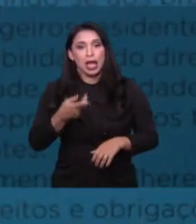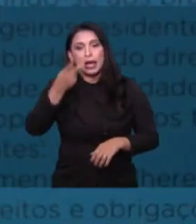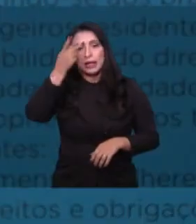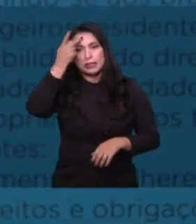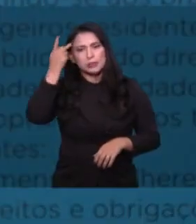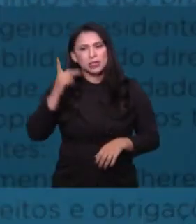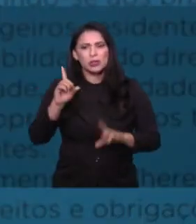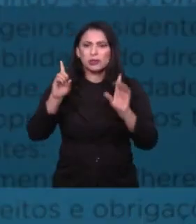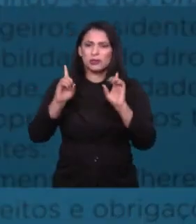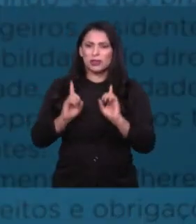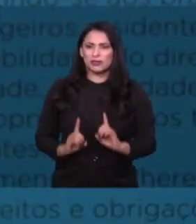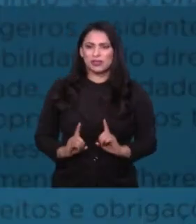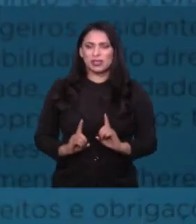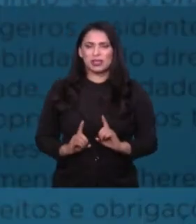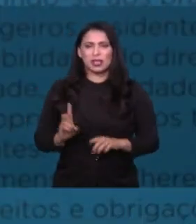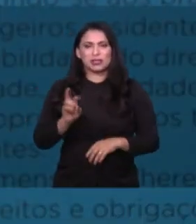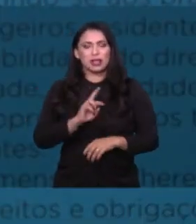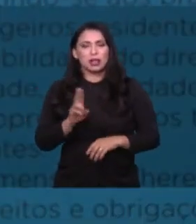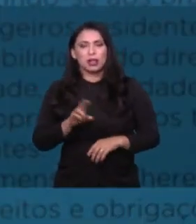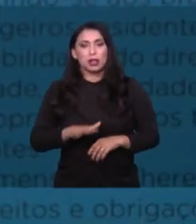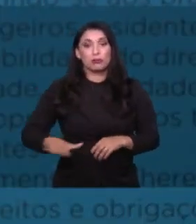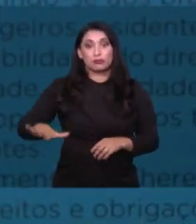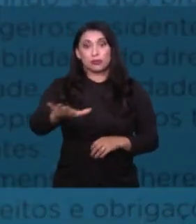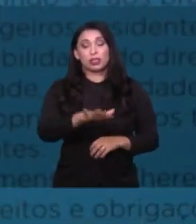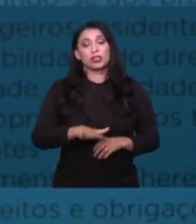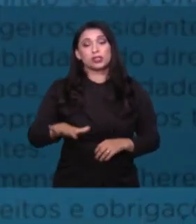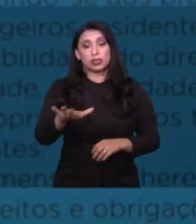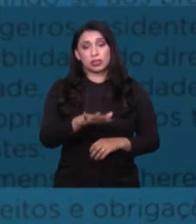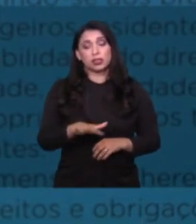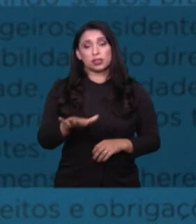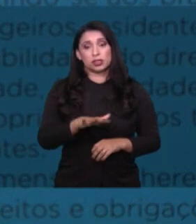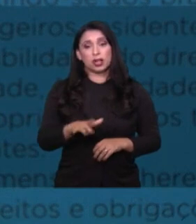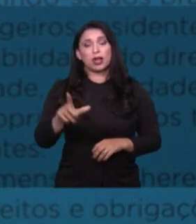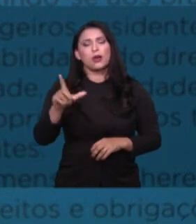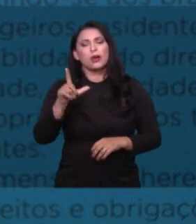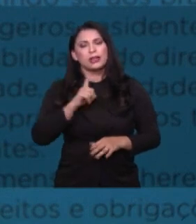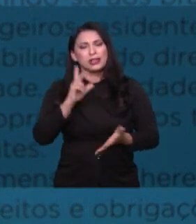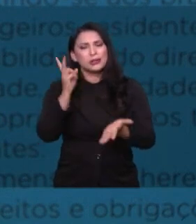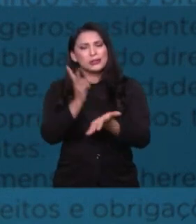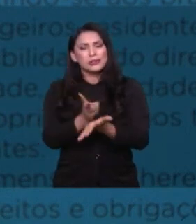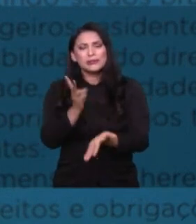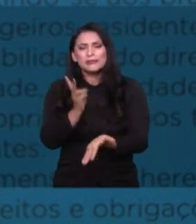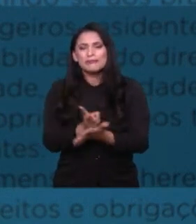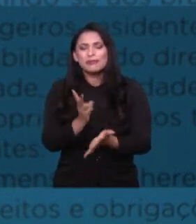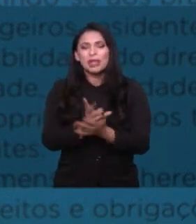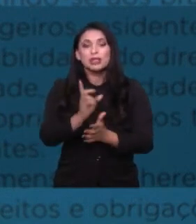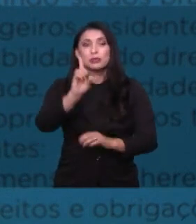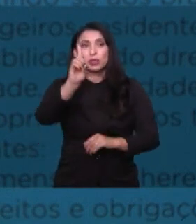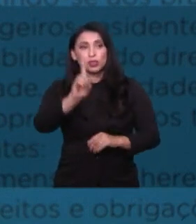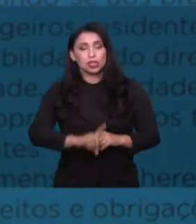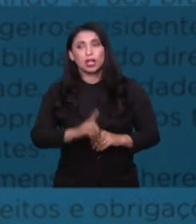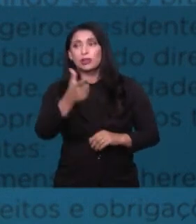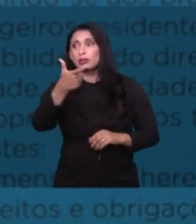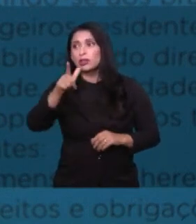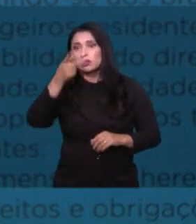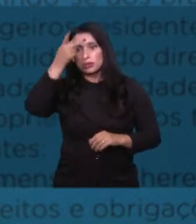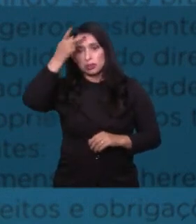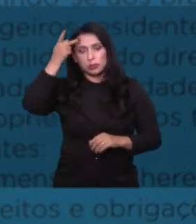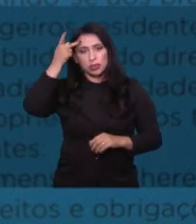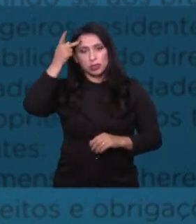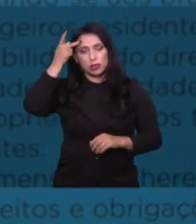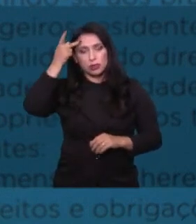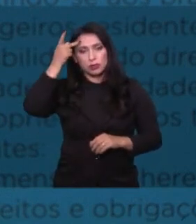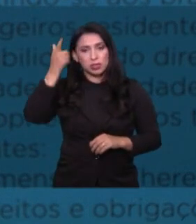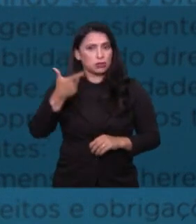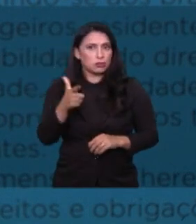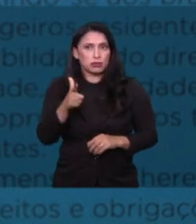deficiência, não falando de uma forma geral, todas elas têm os mesmos direitos das demais pessoas sem